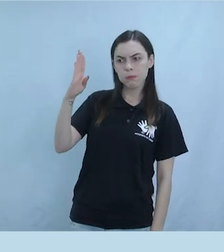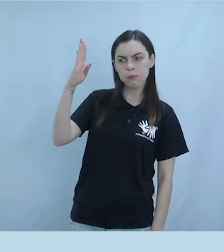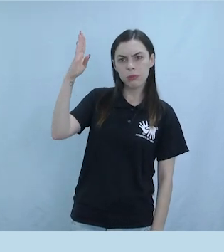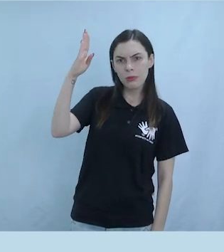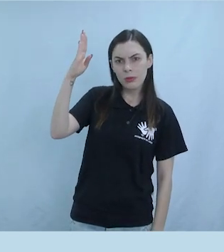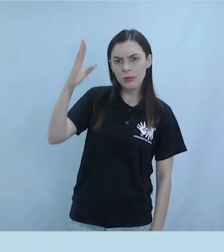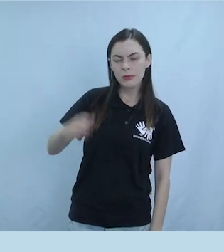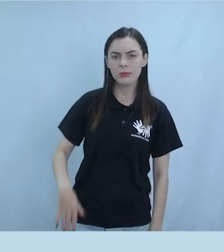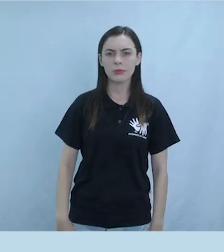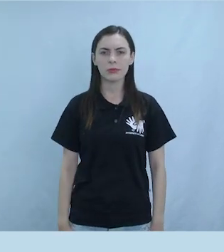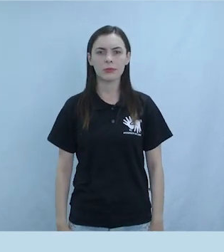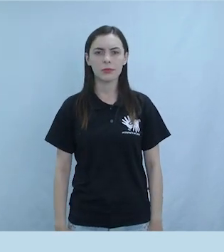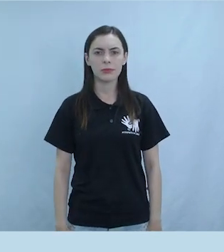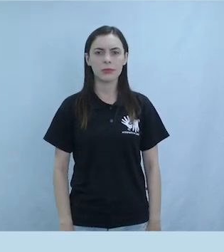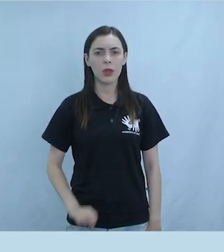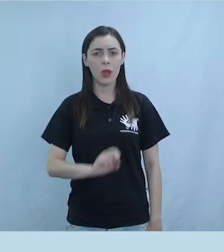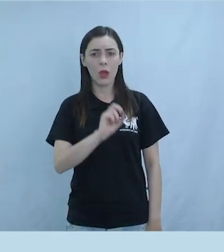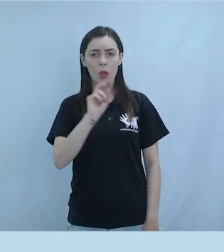Bogatires gigantes?